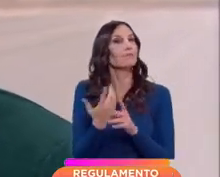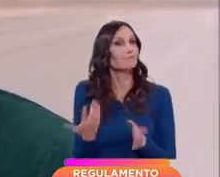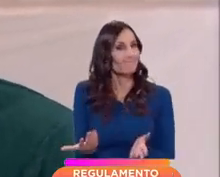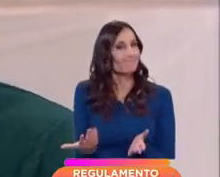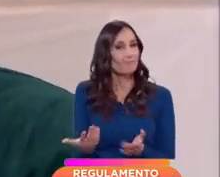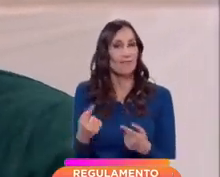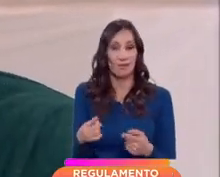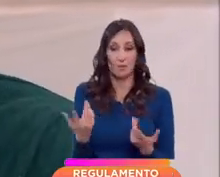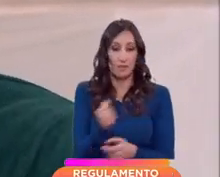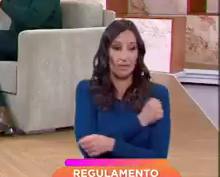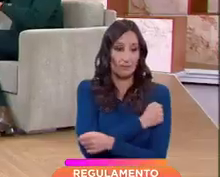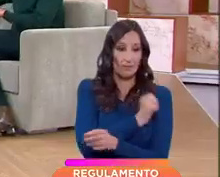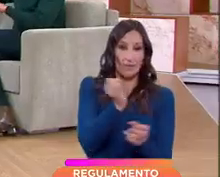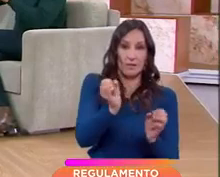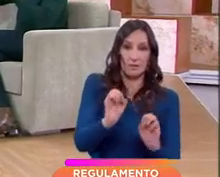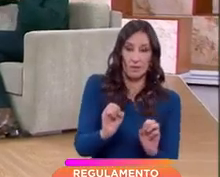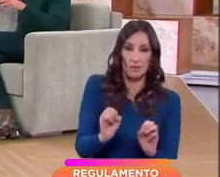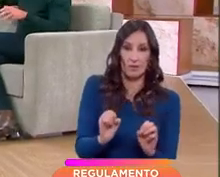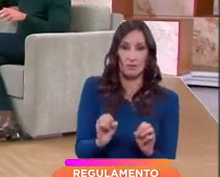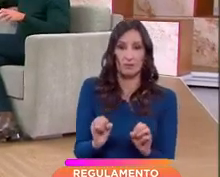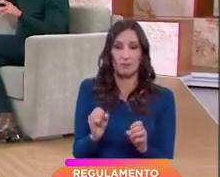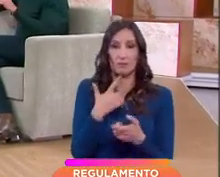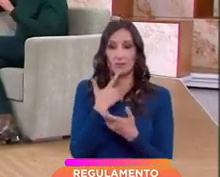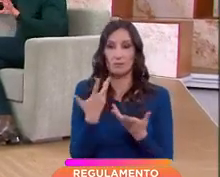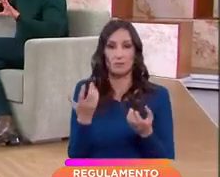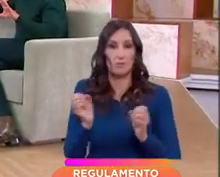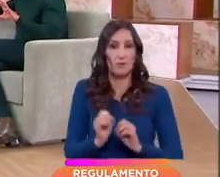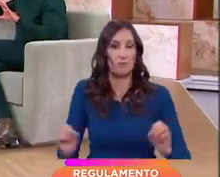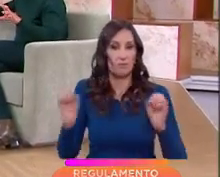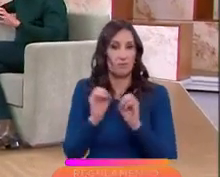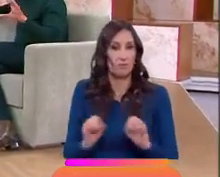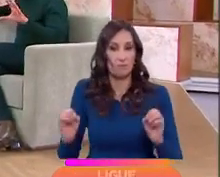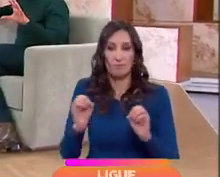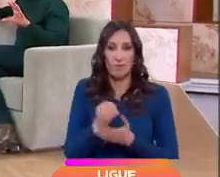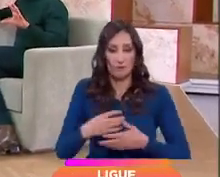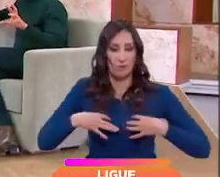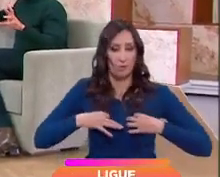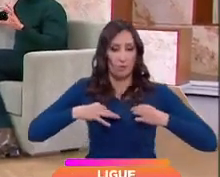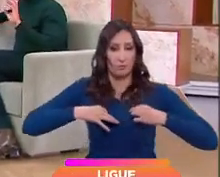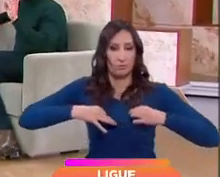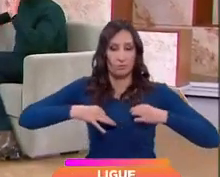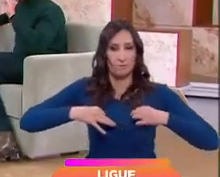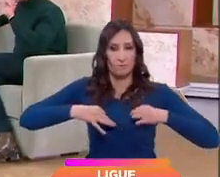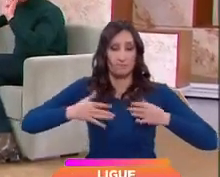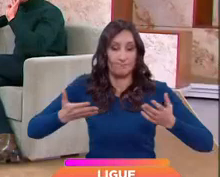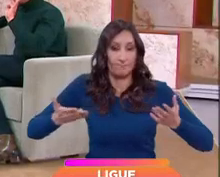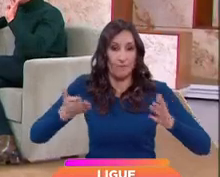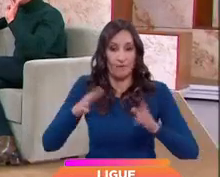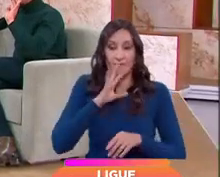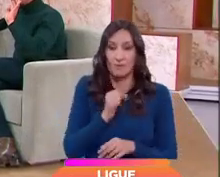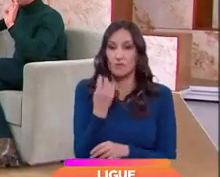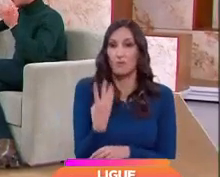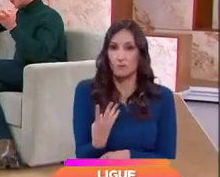que é, eu fiquei sem casa e fiquei sem tudo. Sem nada. Sem nada. Exato. Sem nada. Corpo. É preciso, e tenho, com quatro